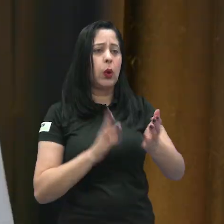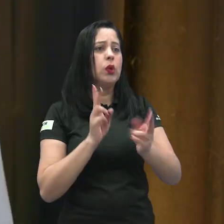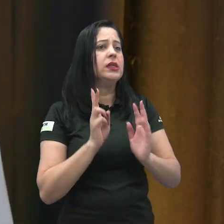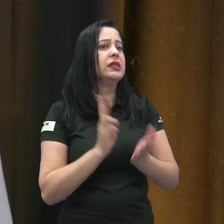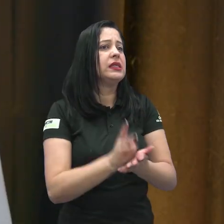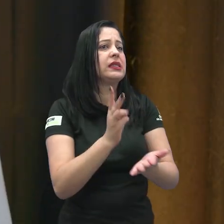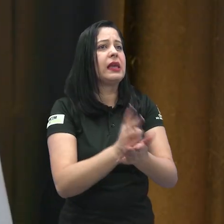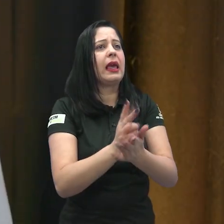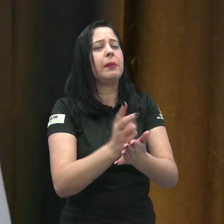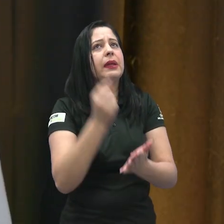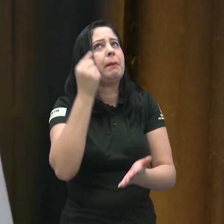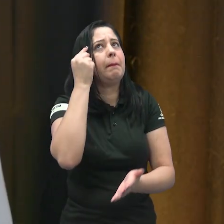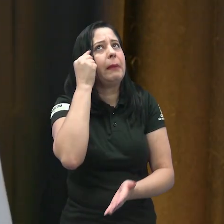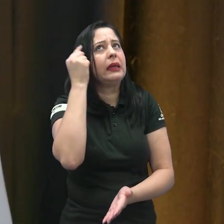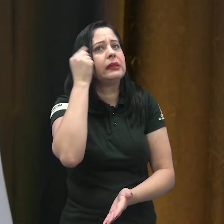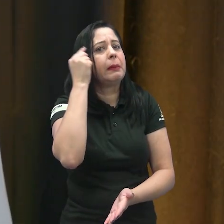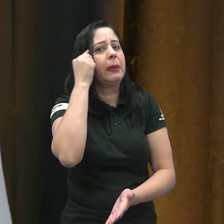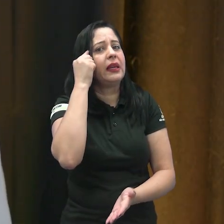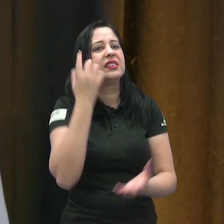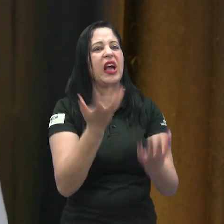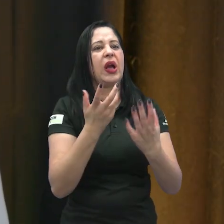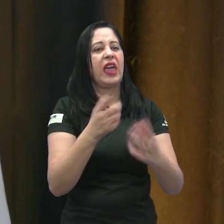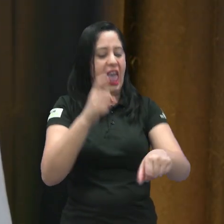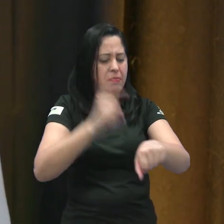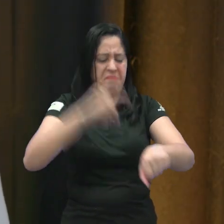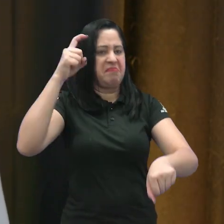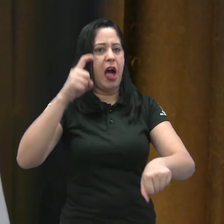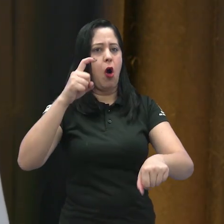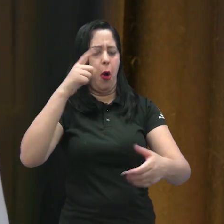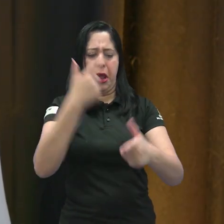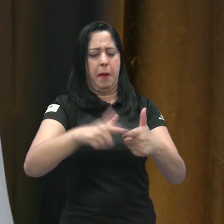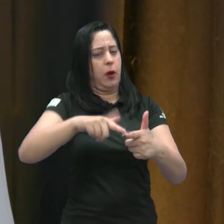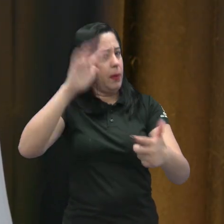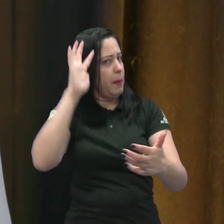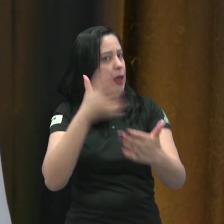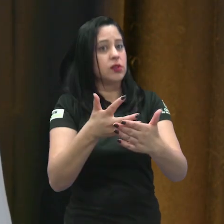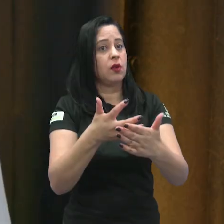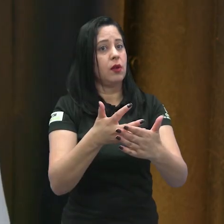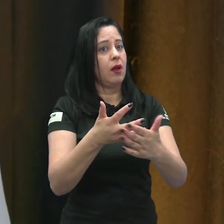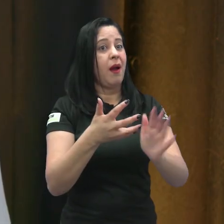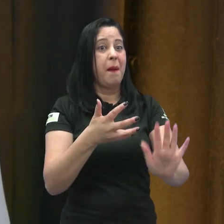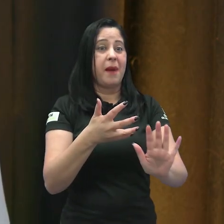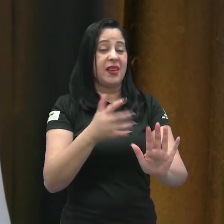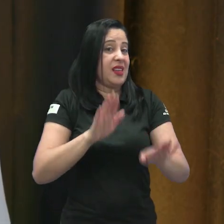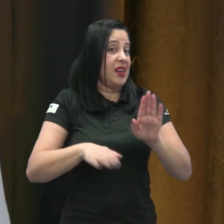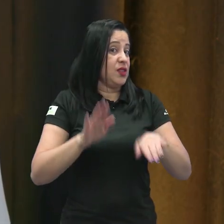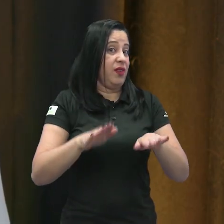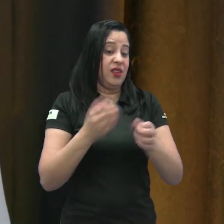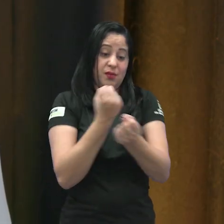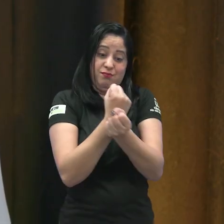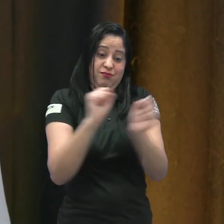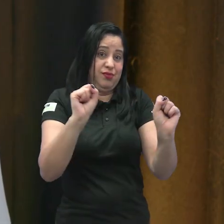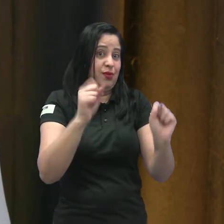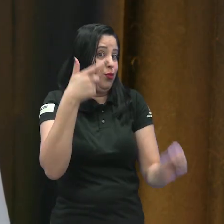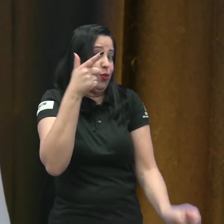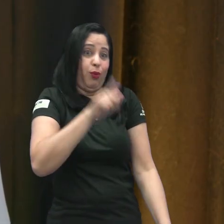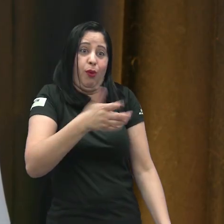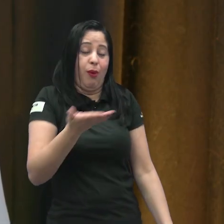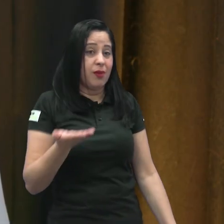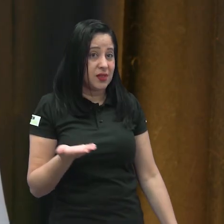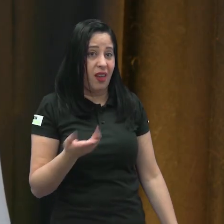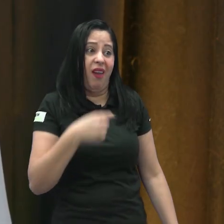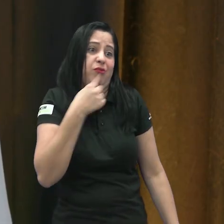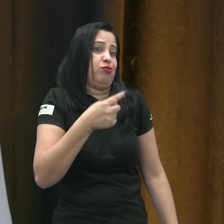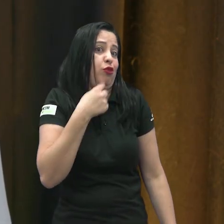uma expectativa, né, de ser atendido assim de pronto. Tem situações que é possível acontecer,